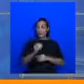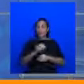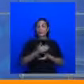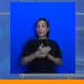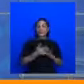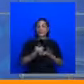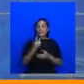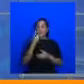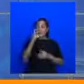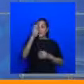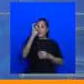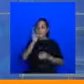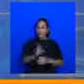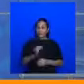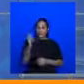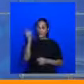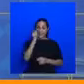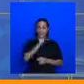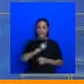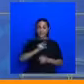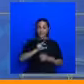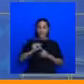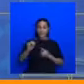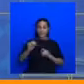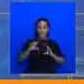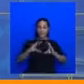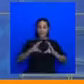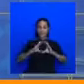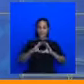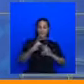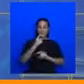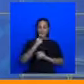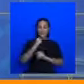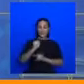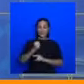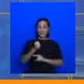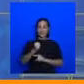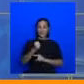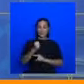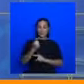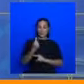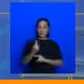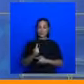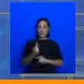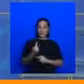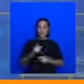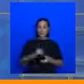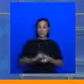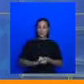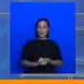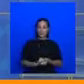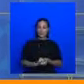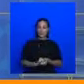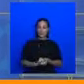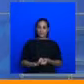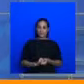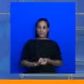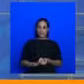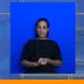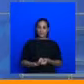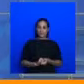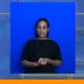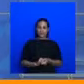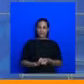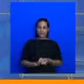partir de 15 acertos. Bola vermelha, 81. Vermelha, número 81.